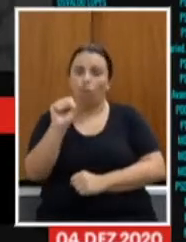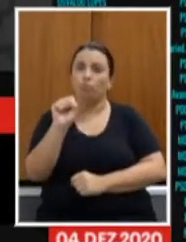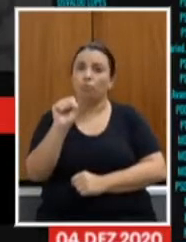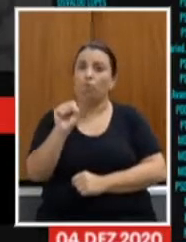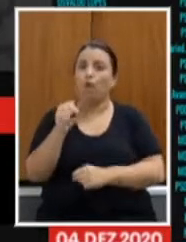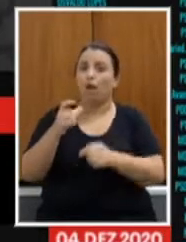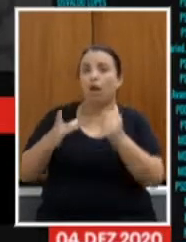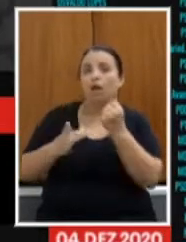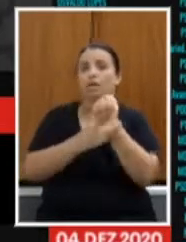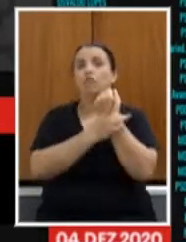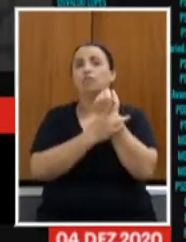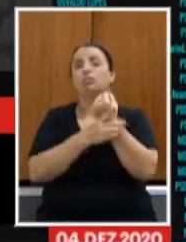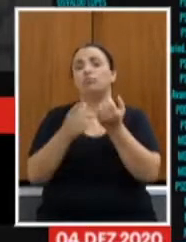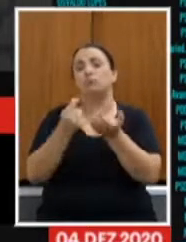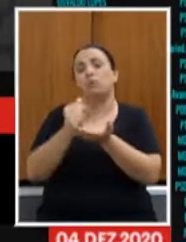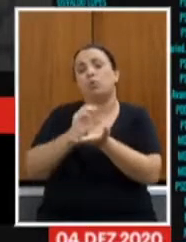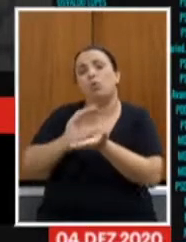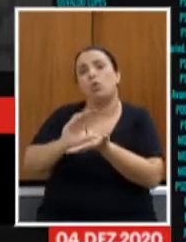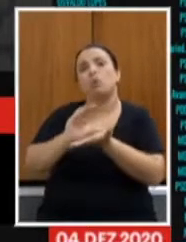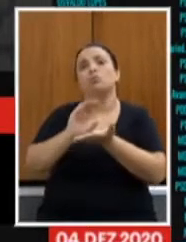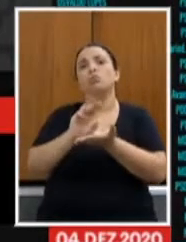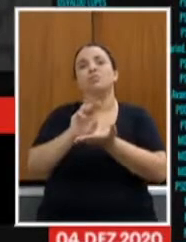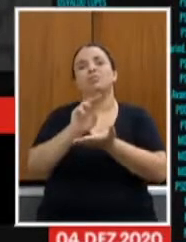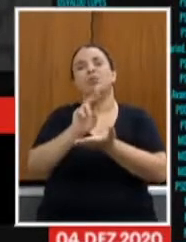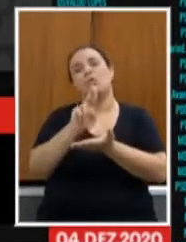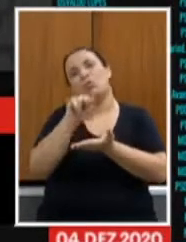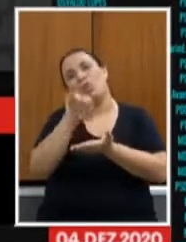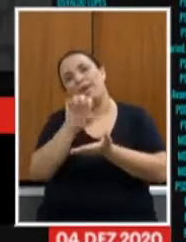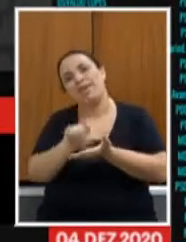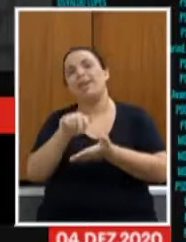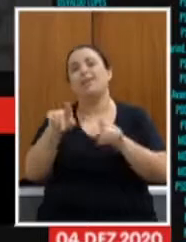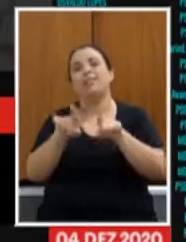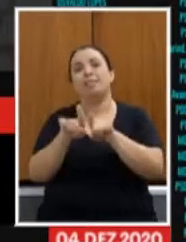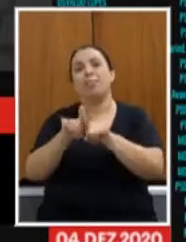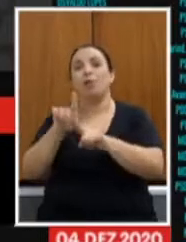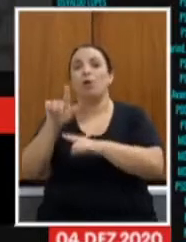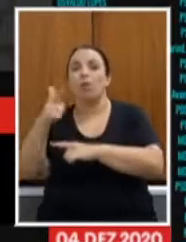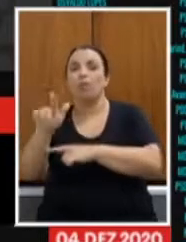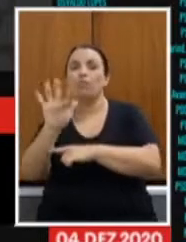ENG e Unimontes, mas estão sendo rejeitadas até então.